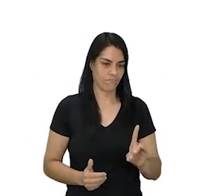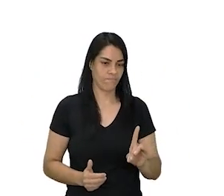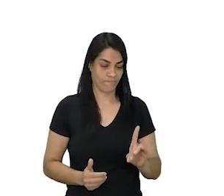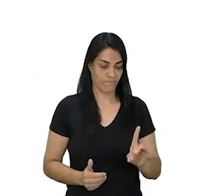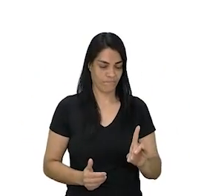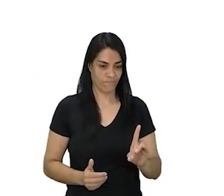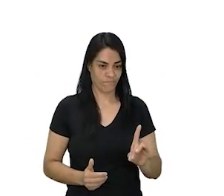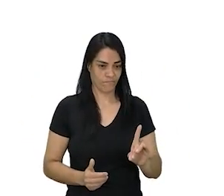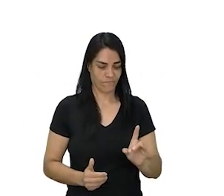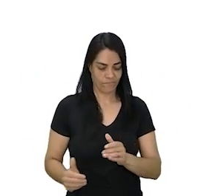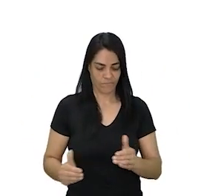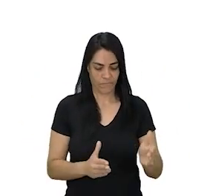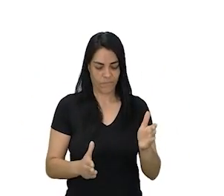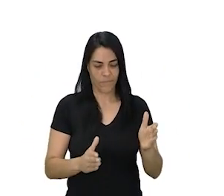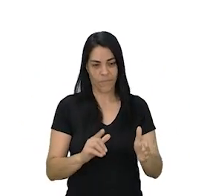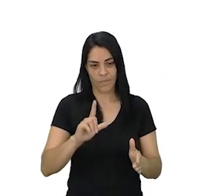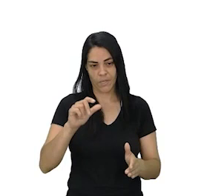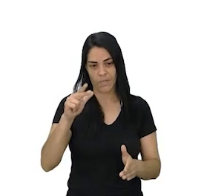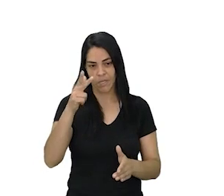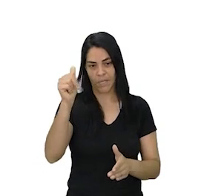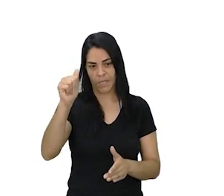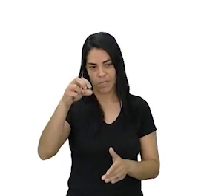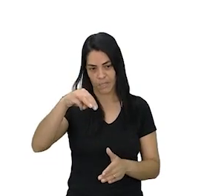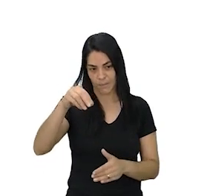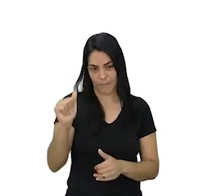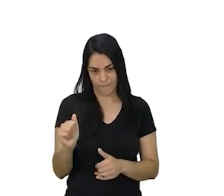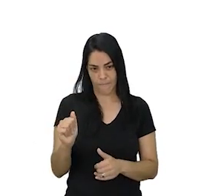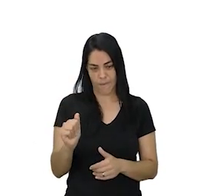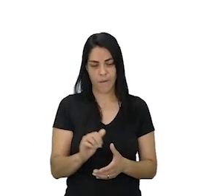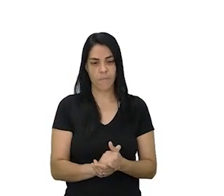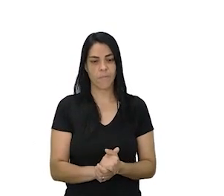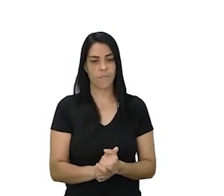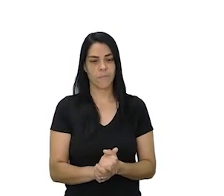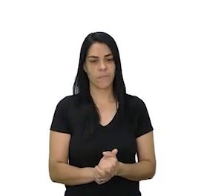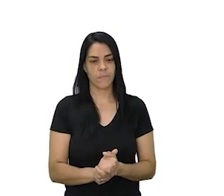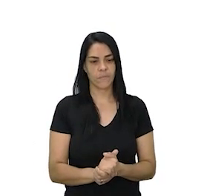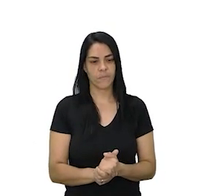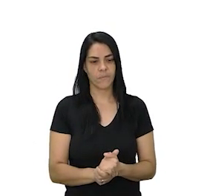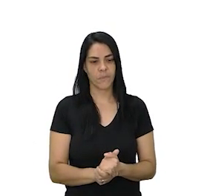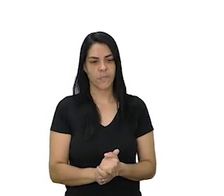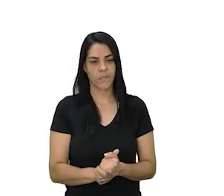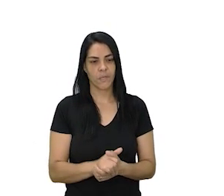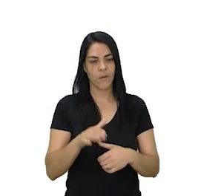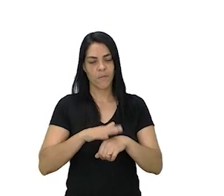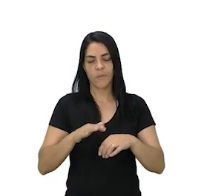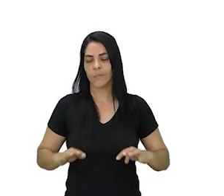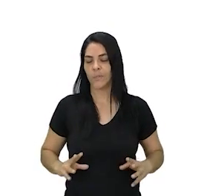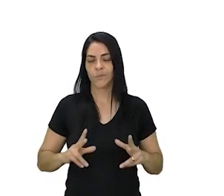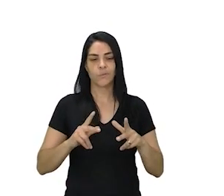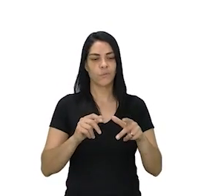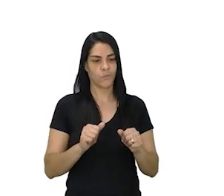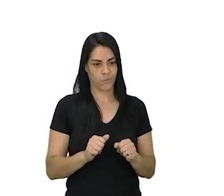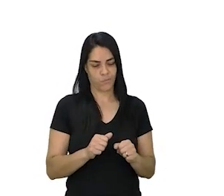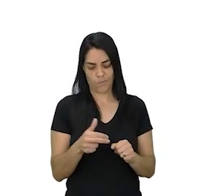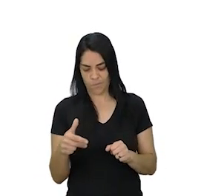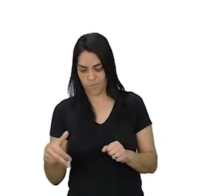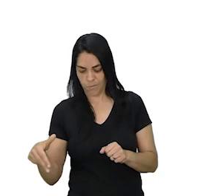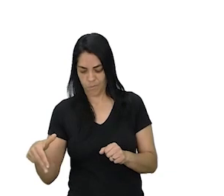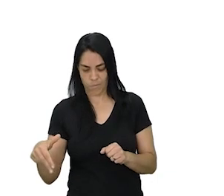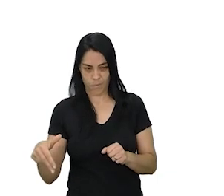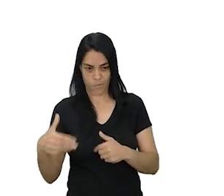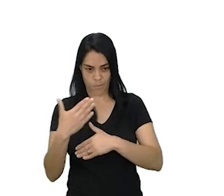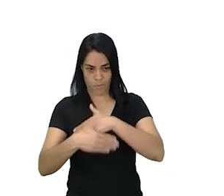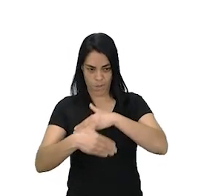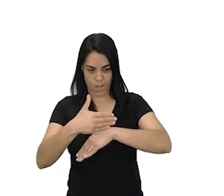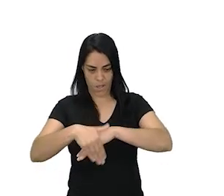o caminho da lhama, vou até voltar no mapa anterior, né, seguindo aqui, fazendo todo esse contorno pela rua de